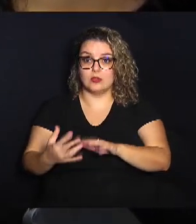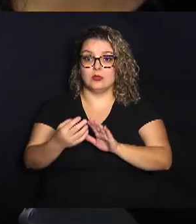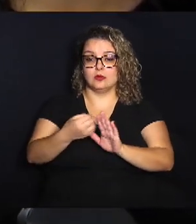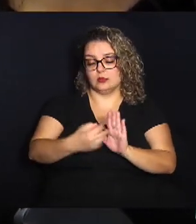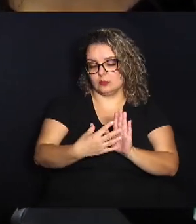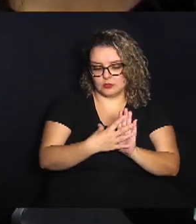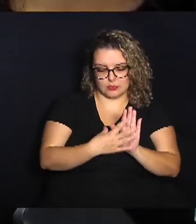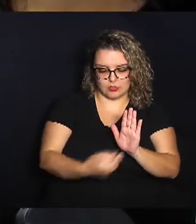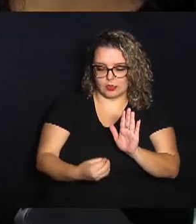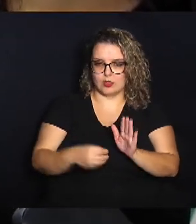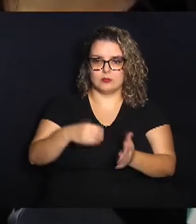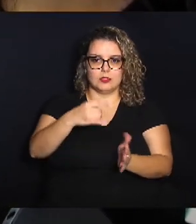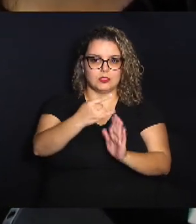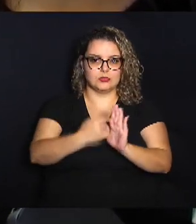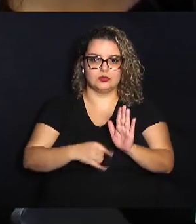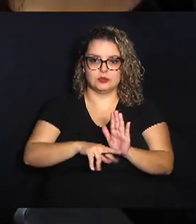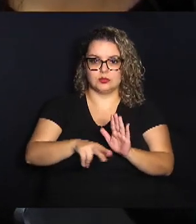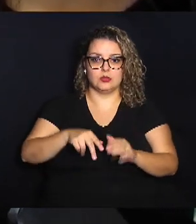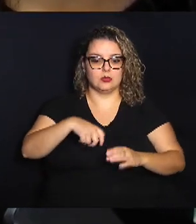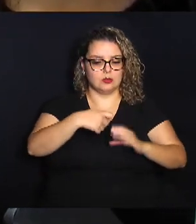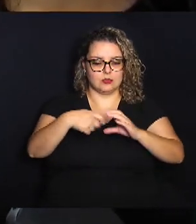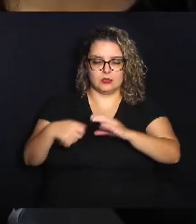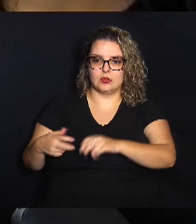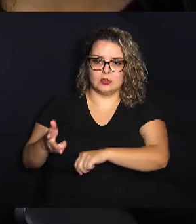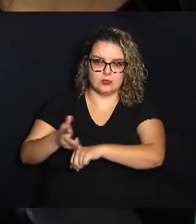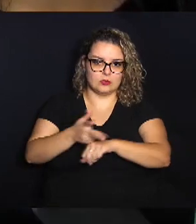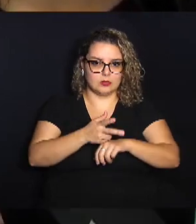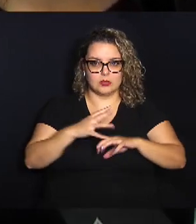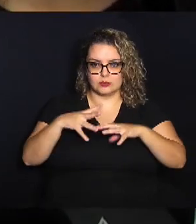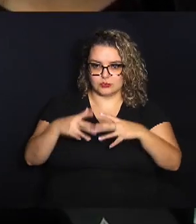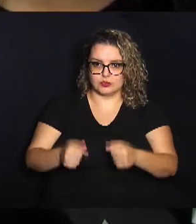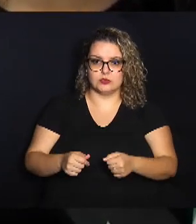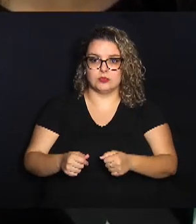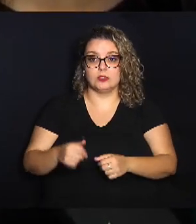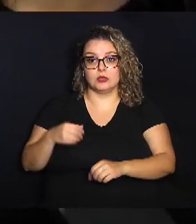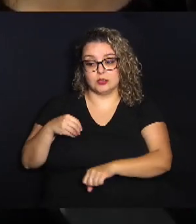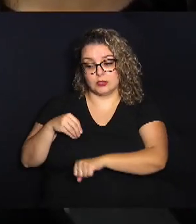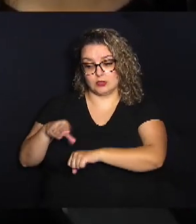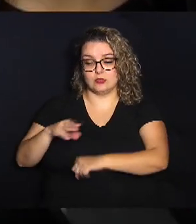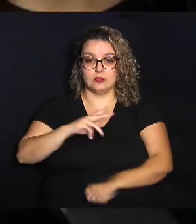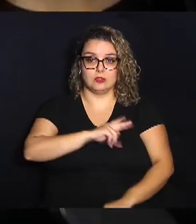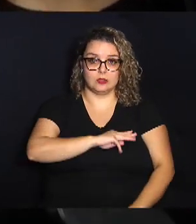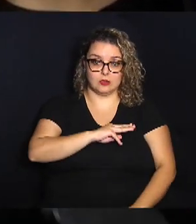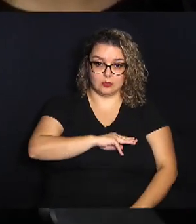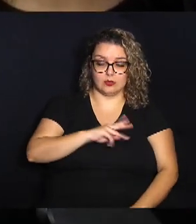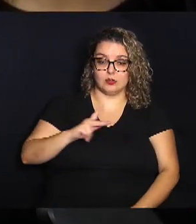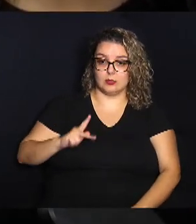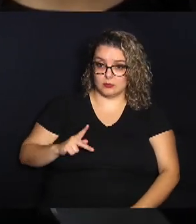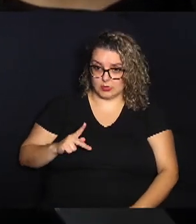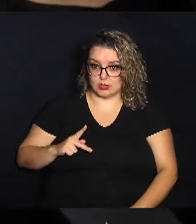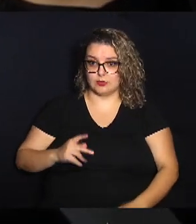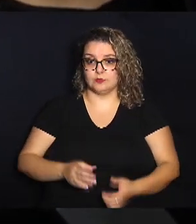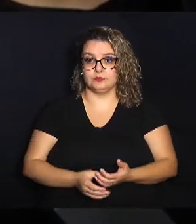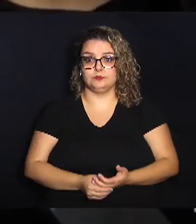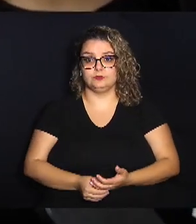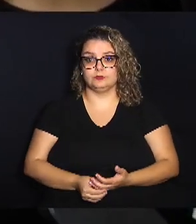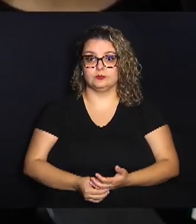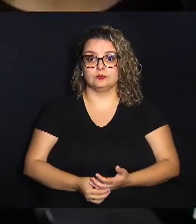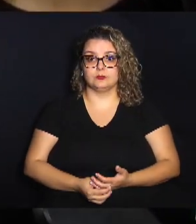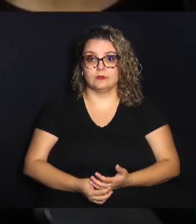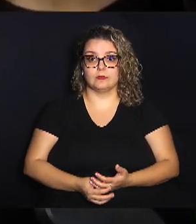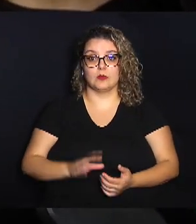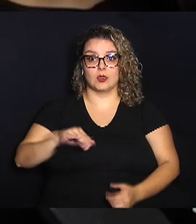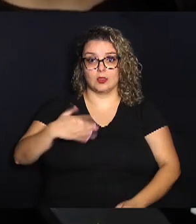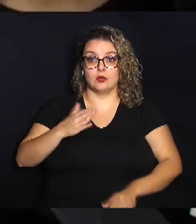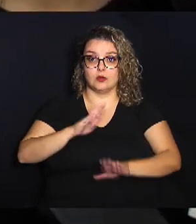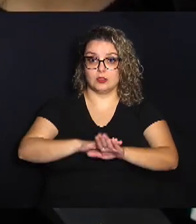documentos, relatórios, filmagens, vídeos e tudo mais, e vamos enviar ao MP. Então, quando a gente toma